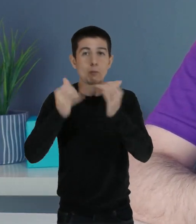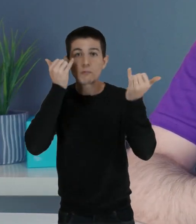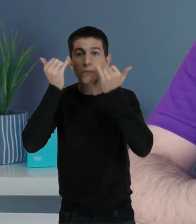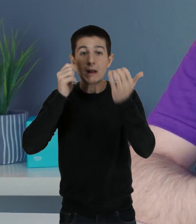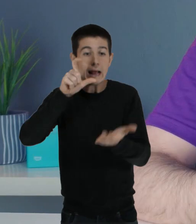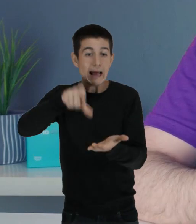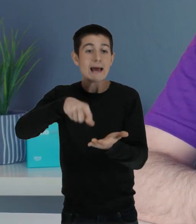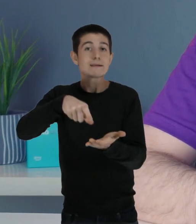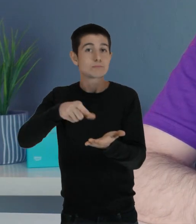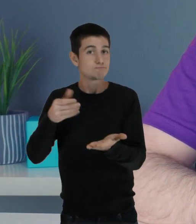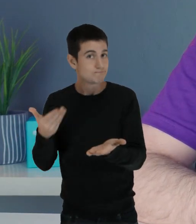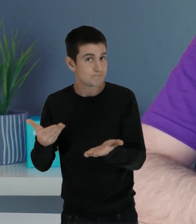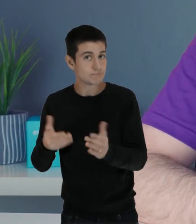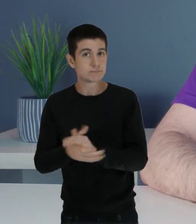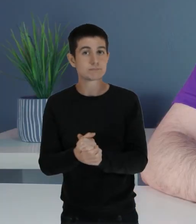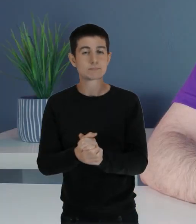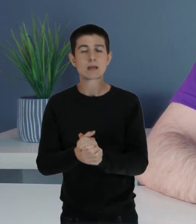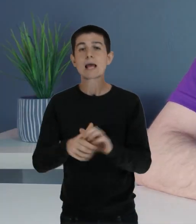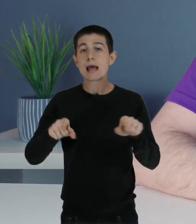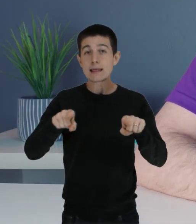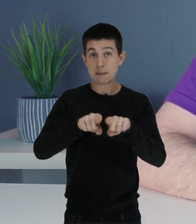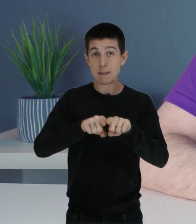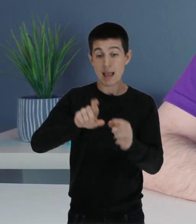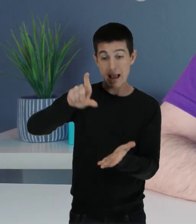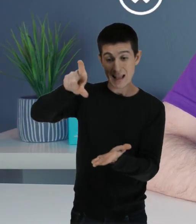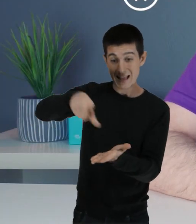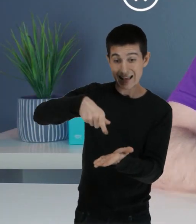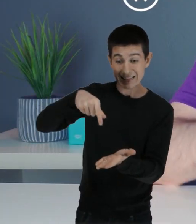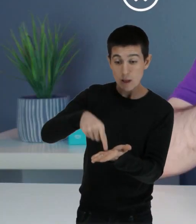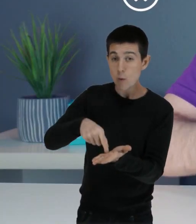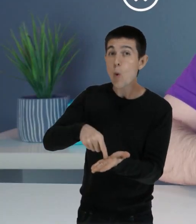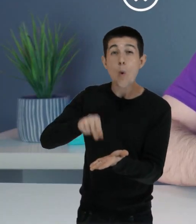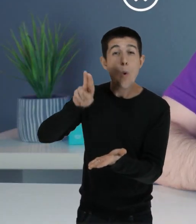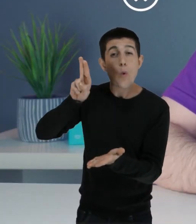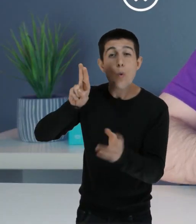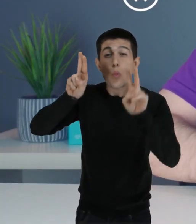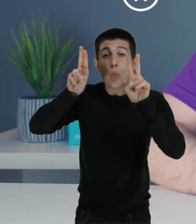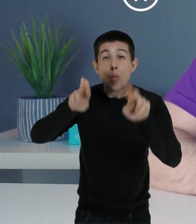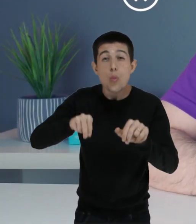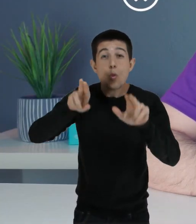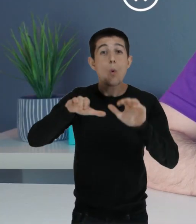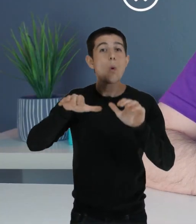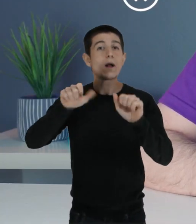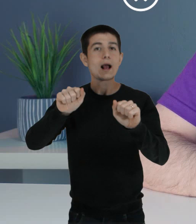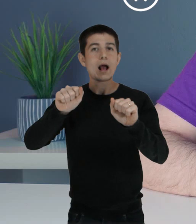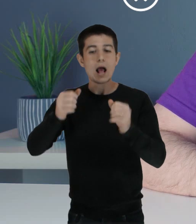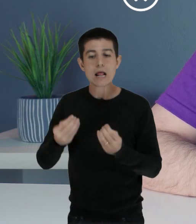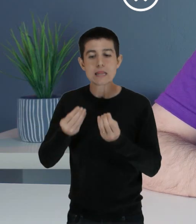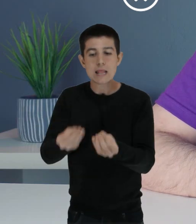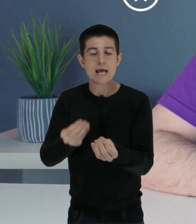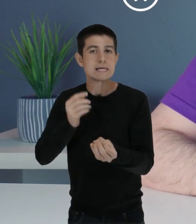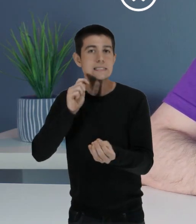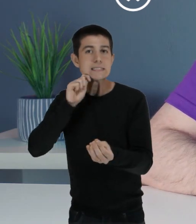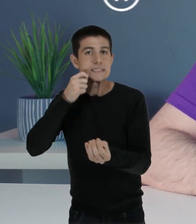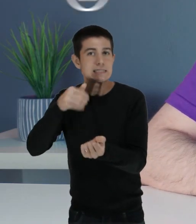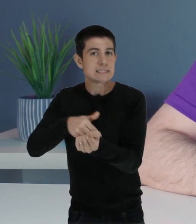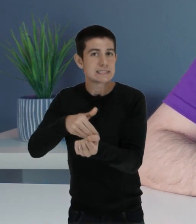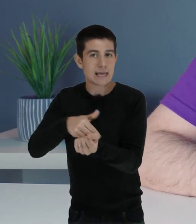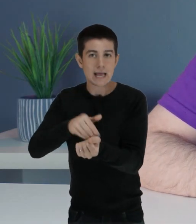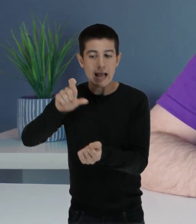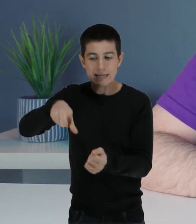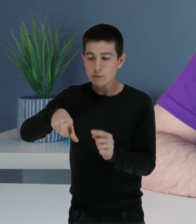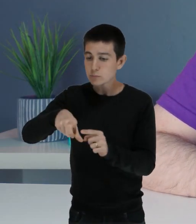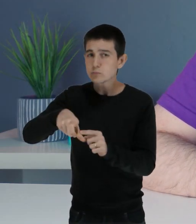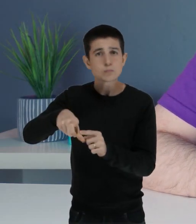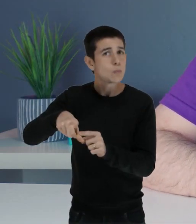a loja virtual sofra algum tipo de ataque. Falando sobre cartões, nunca forneça a senha do seu cartão de crédito